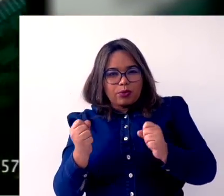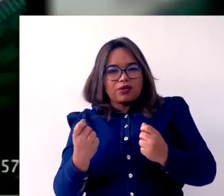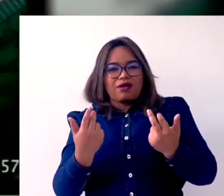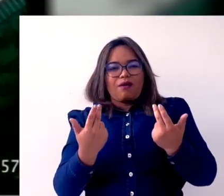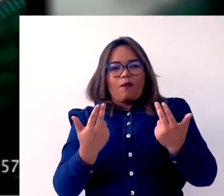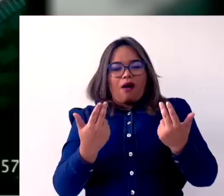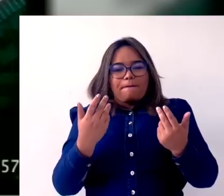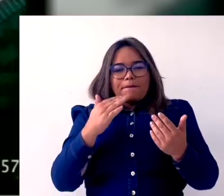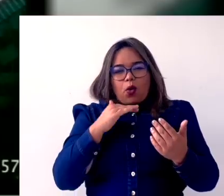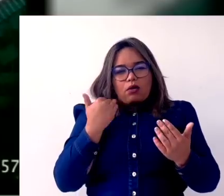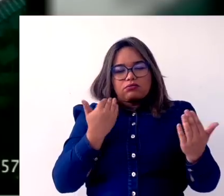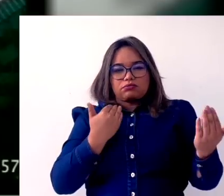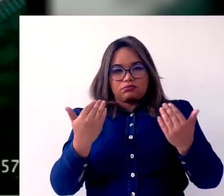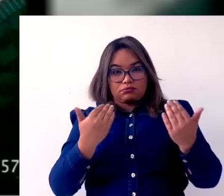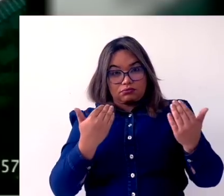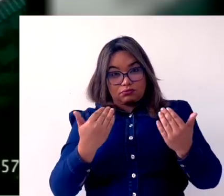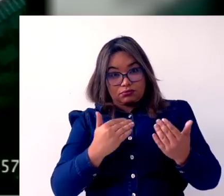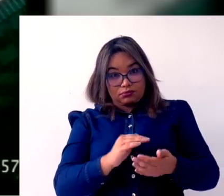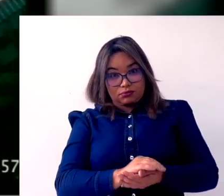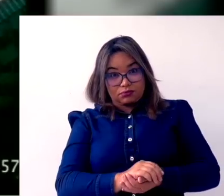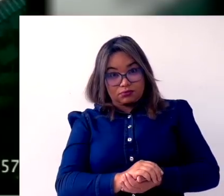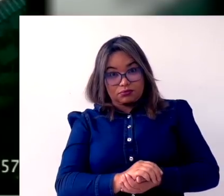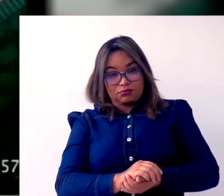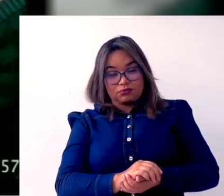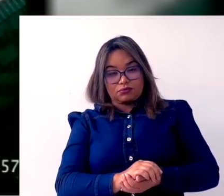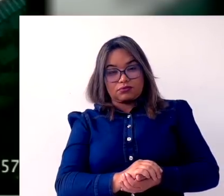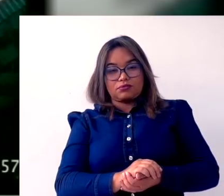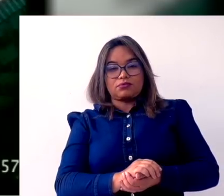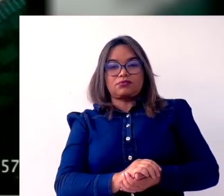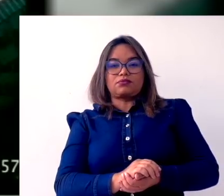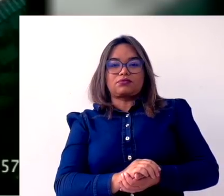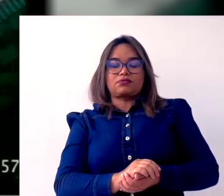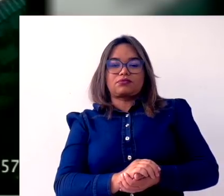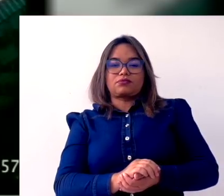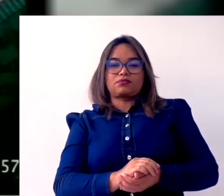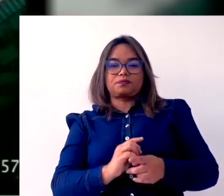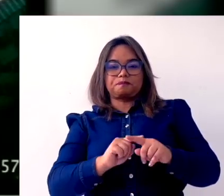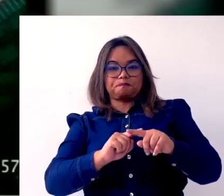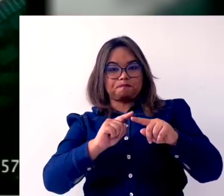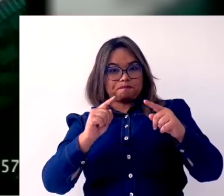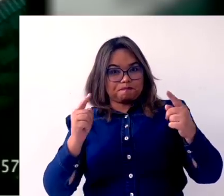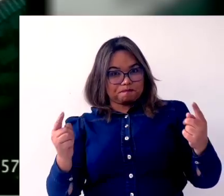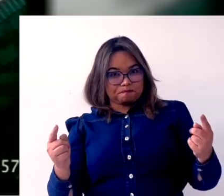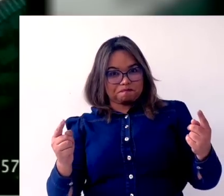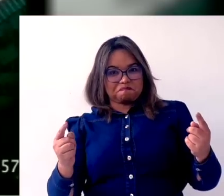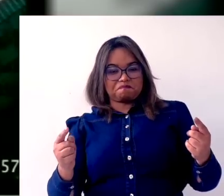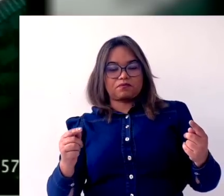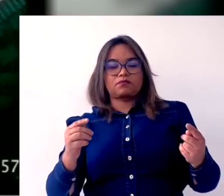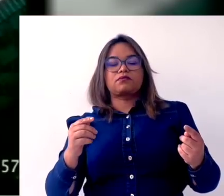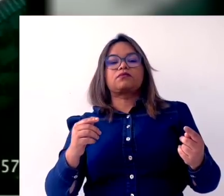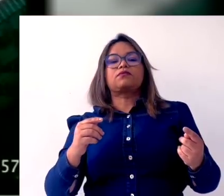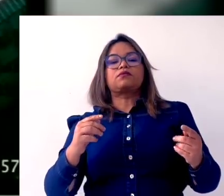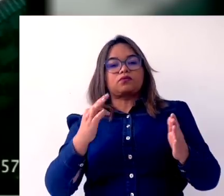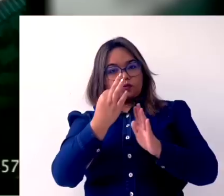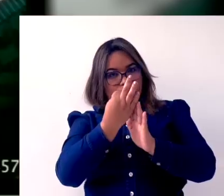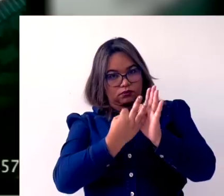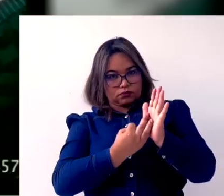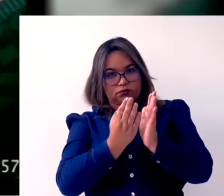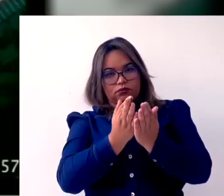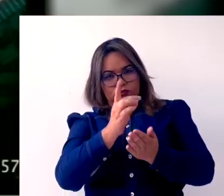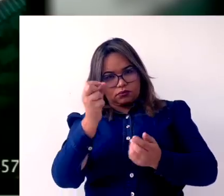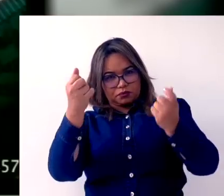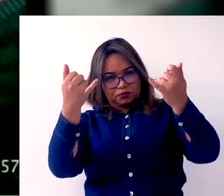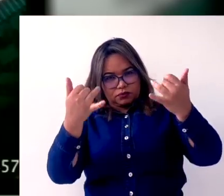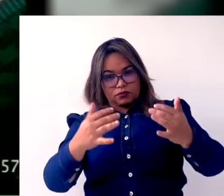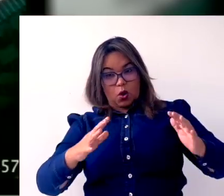ficou maravilhada após a besta. Oh, não está escrito assim. Está escrito: todo mundo se